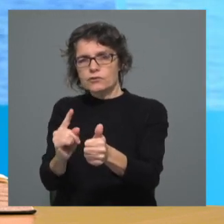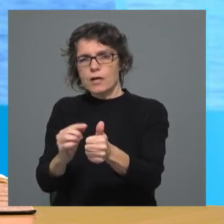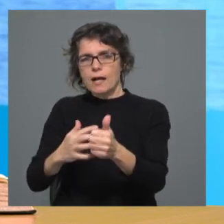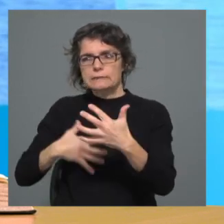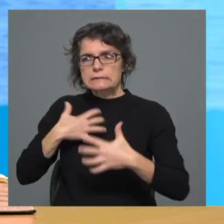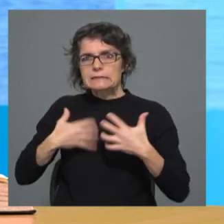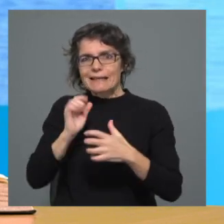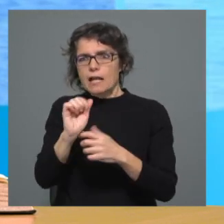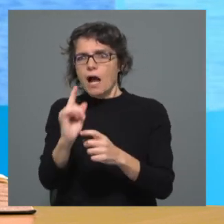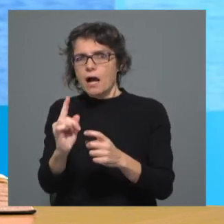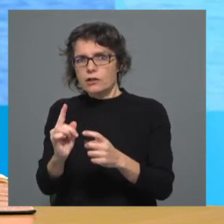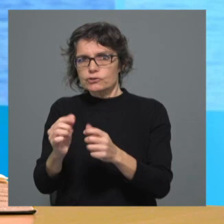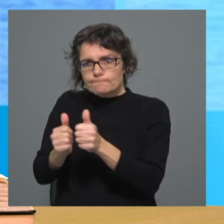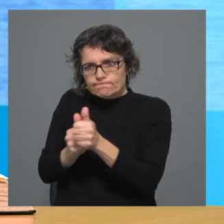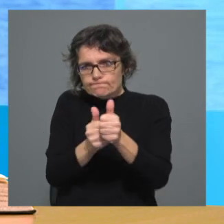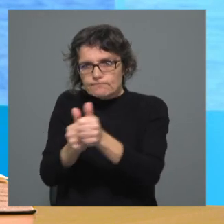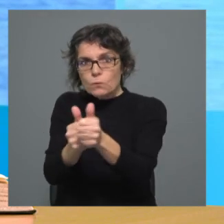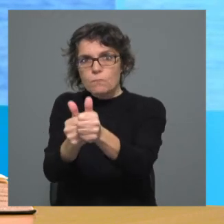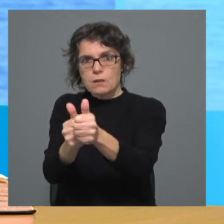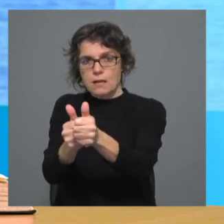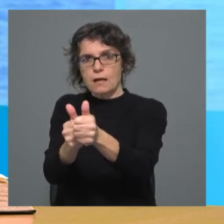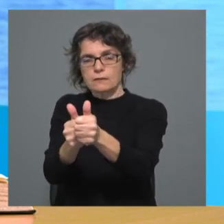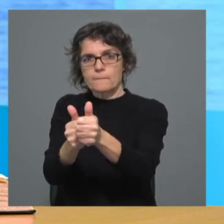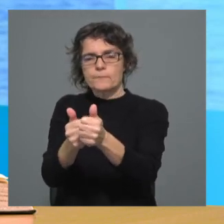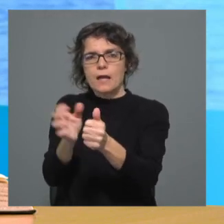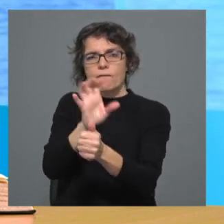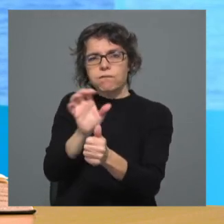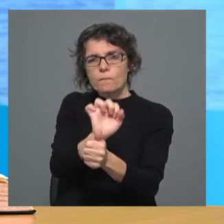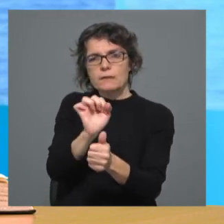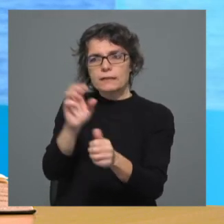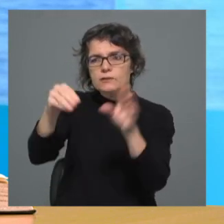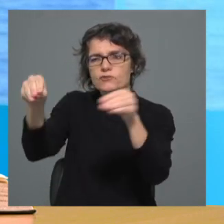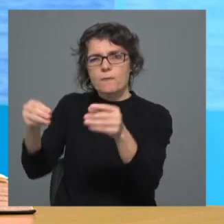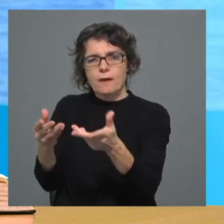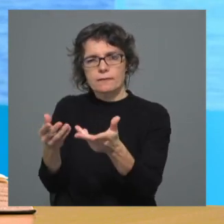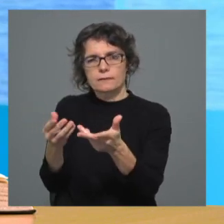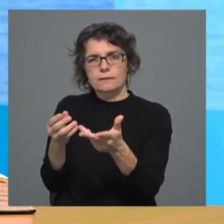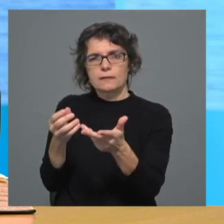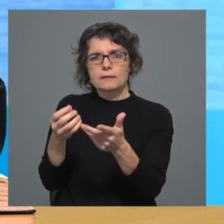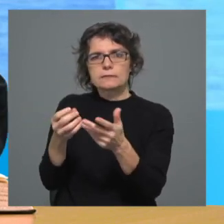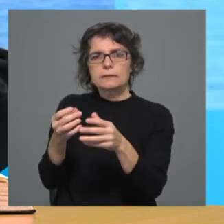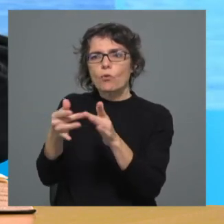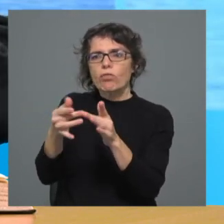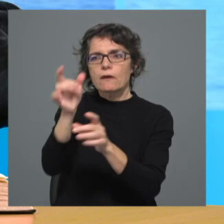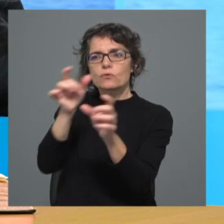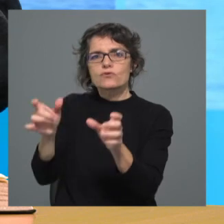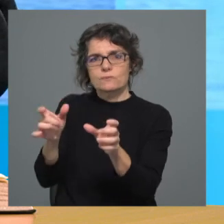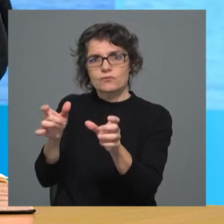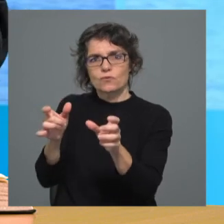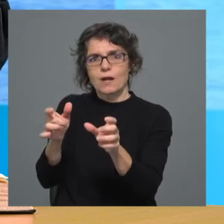as aproximações que ele faz às pessoas carentes, necessitadas, ou seja, é uma atitude